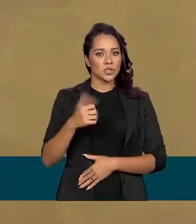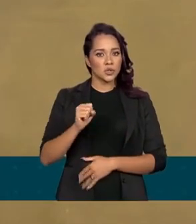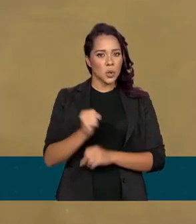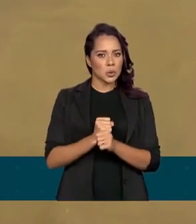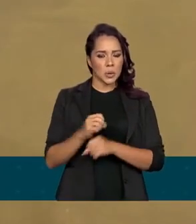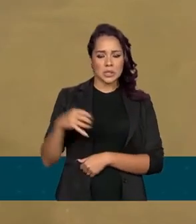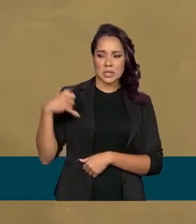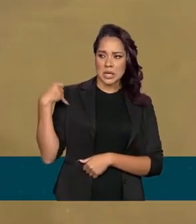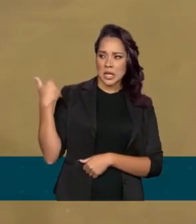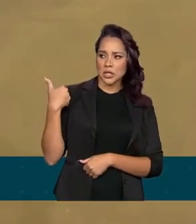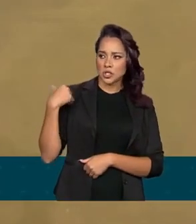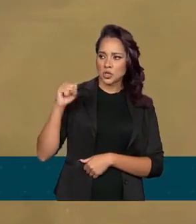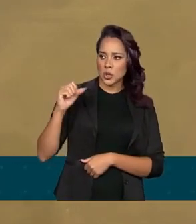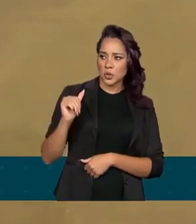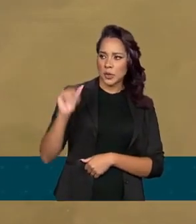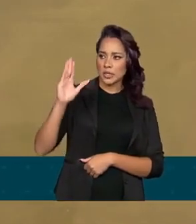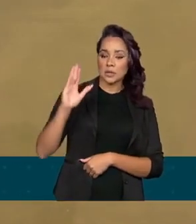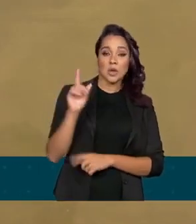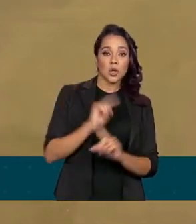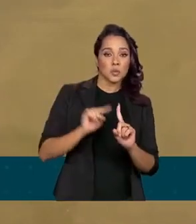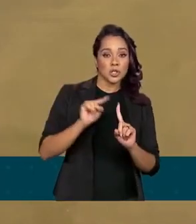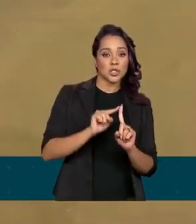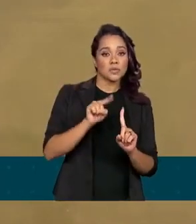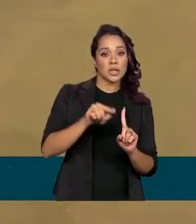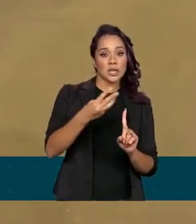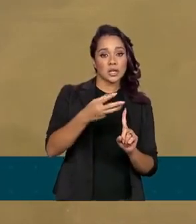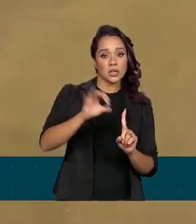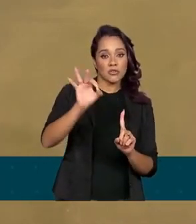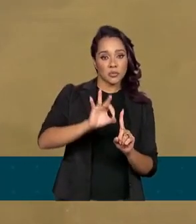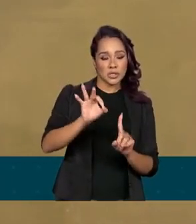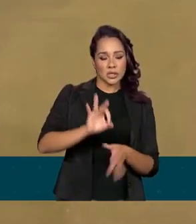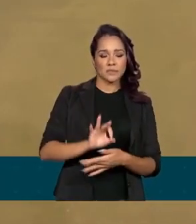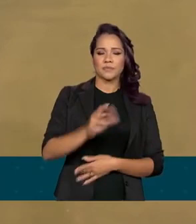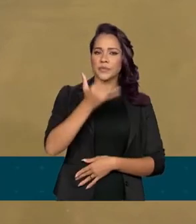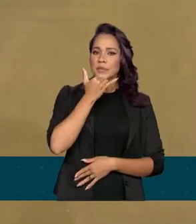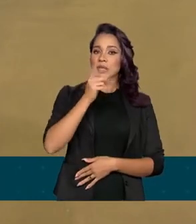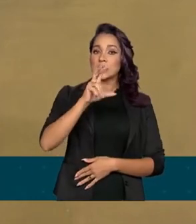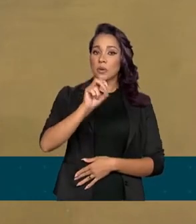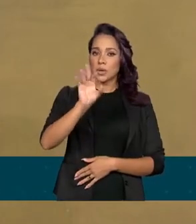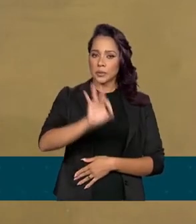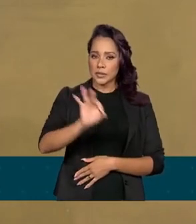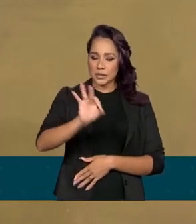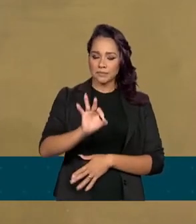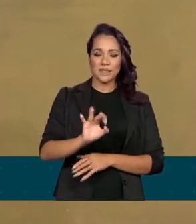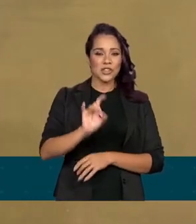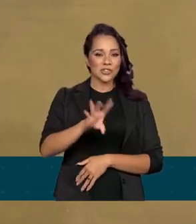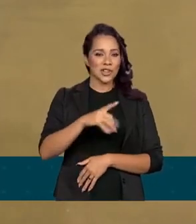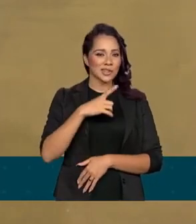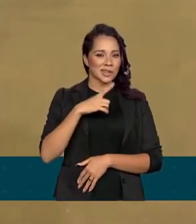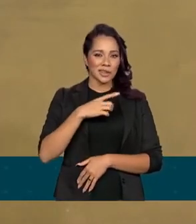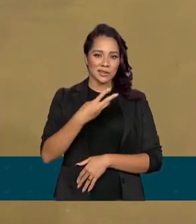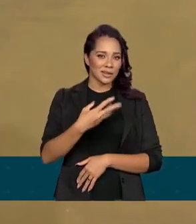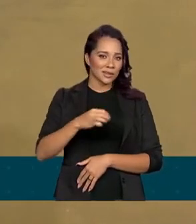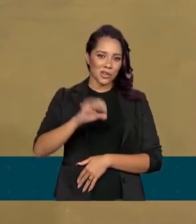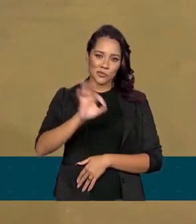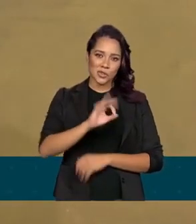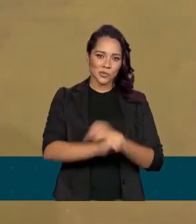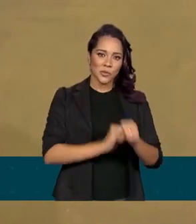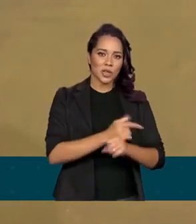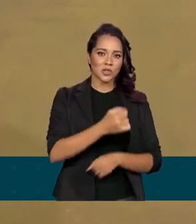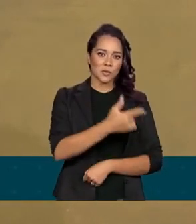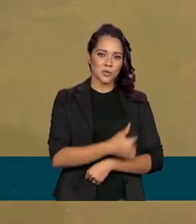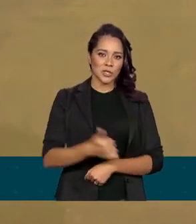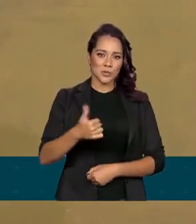anos acima, que a meta era 39%, aliás, a meta era 50%, nós só estamos com 39% em 2021.